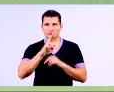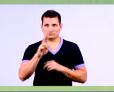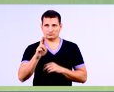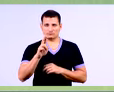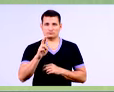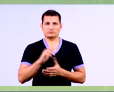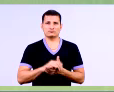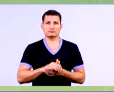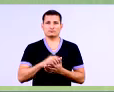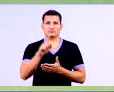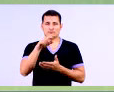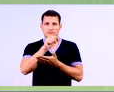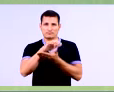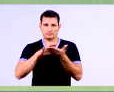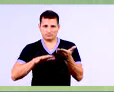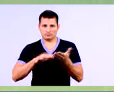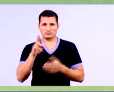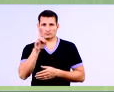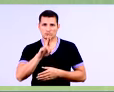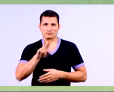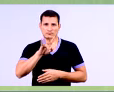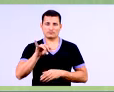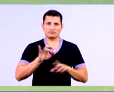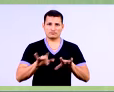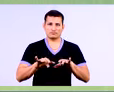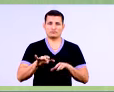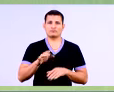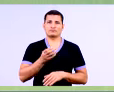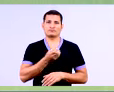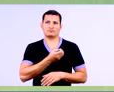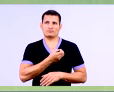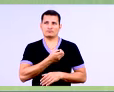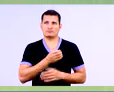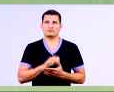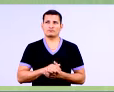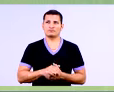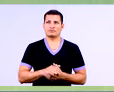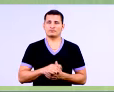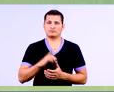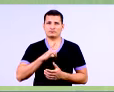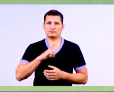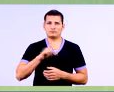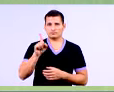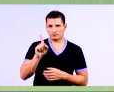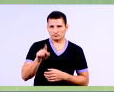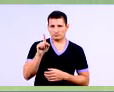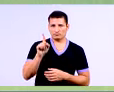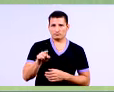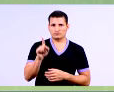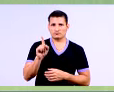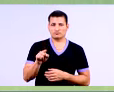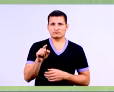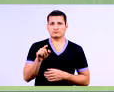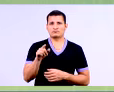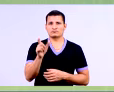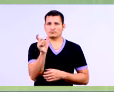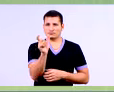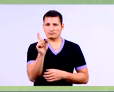texto, em que o usuário vai digitar o valor. E nós temos um botão que executa a função mostrar